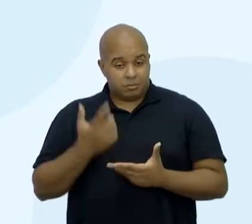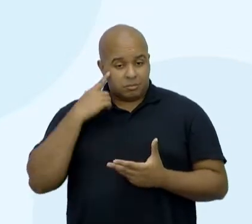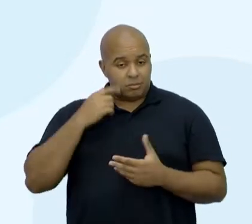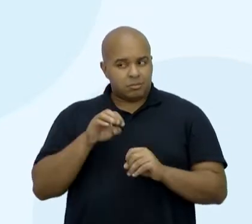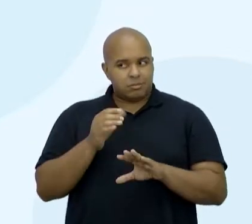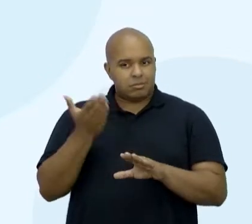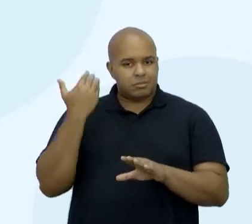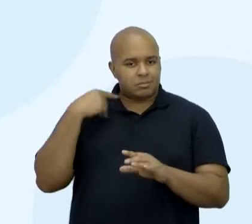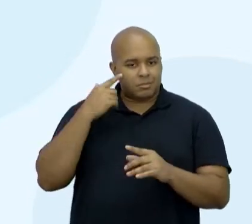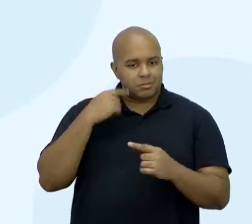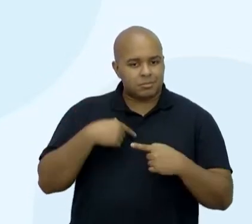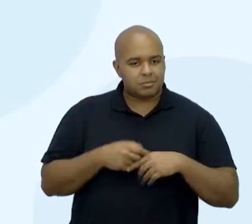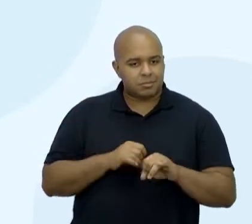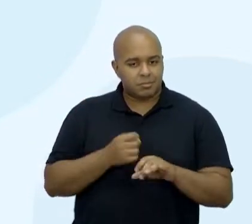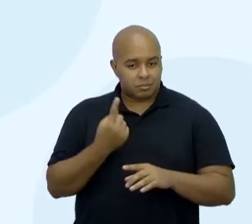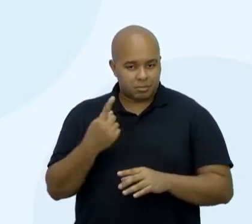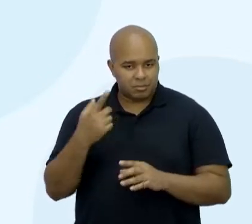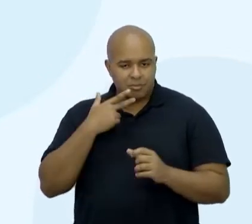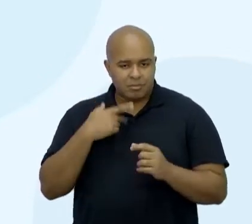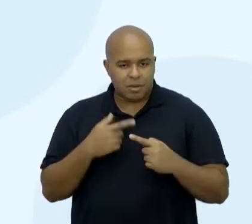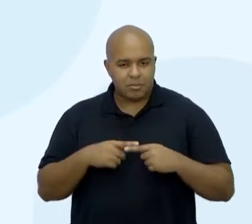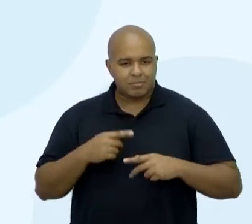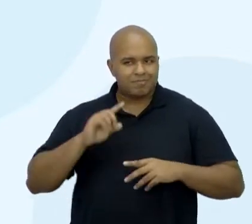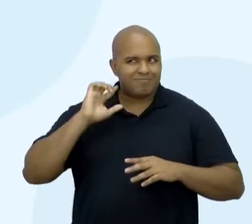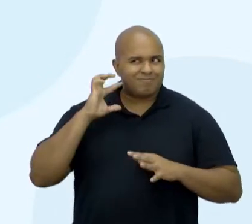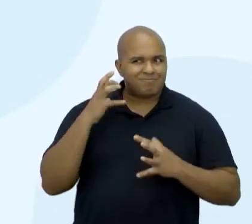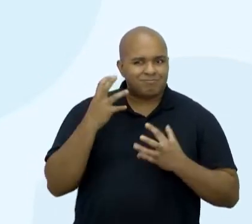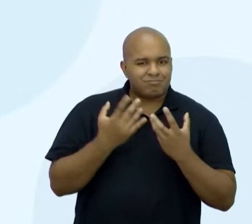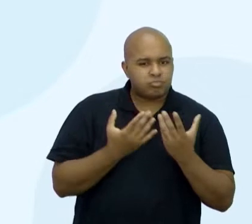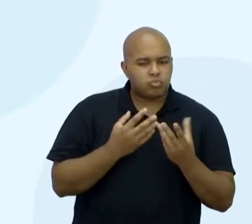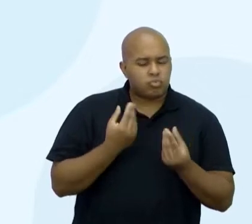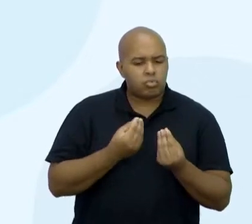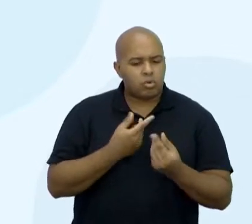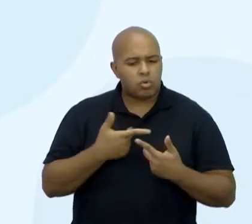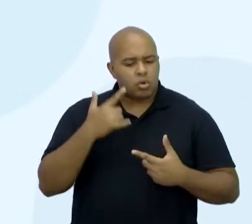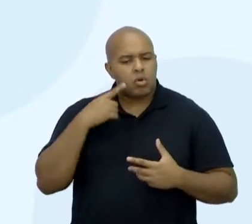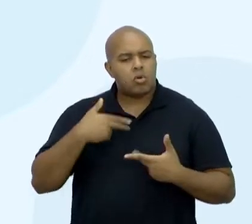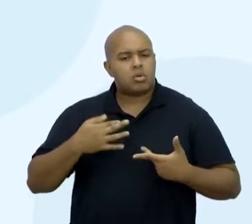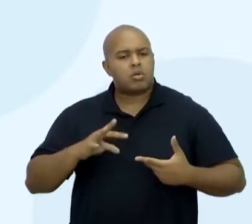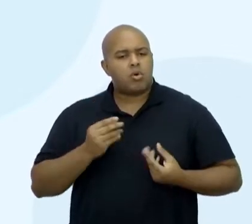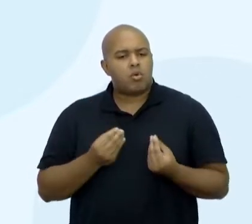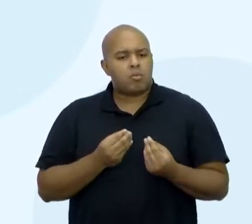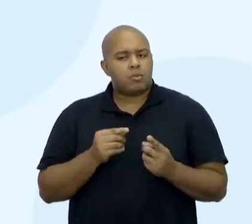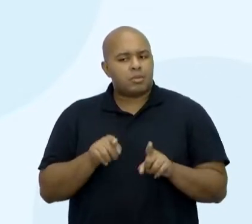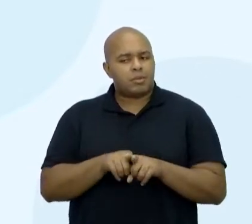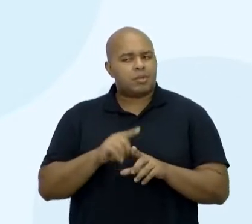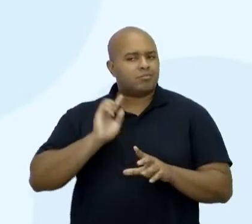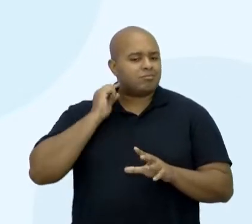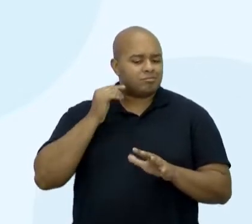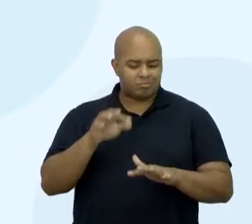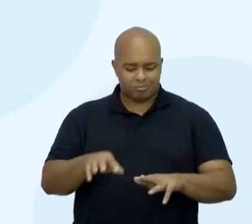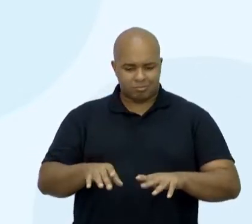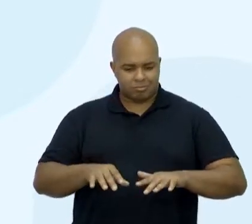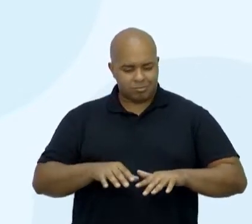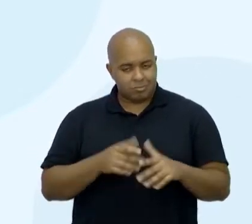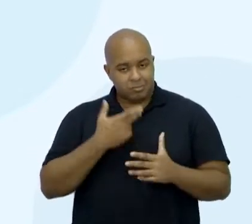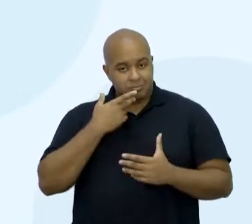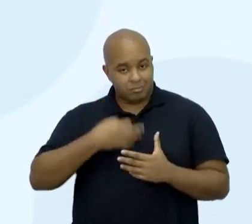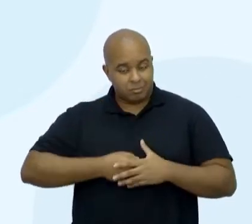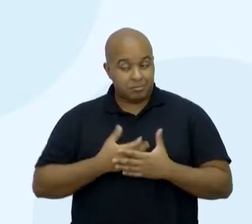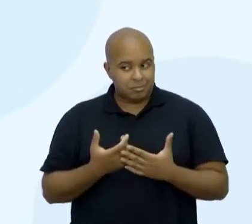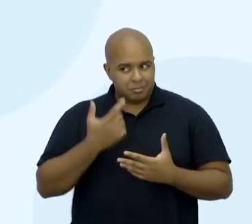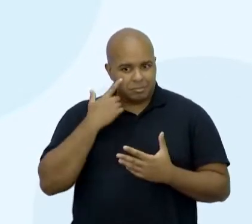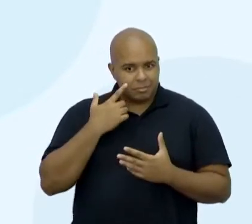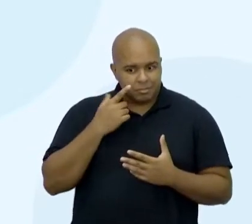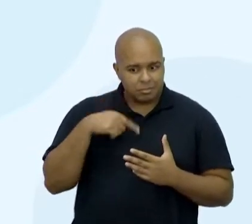aula passada, aula 1, falamos sobre poluição. O que é e as suas formas e a poluição do solo, tá certo? Então a